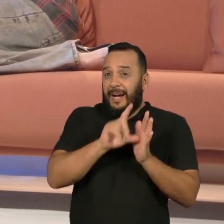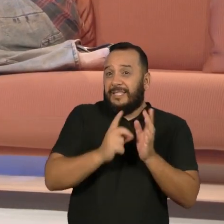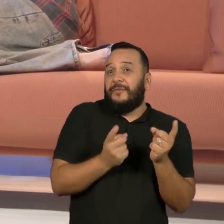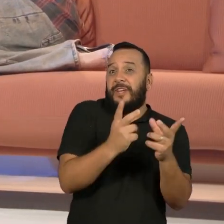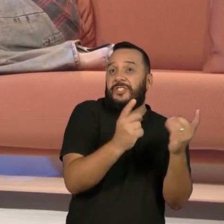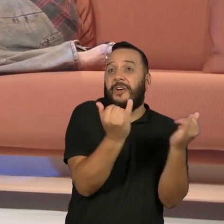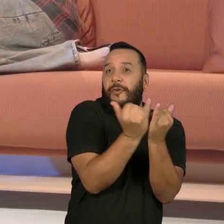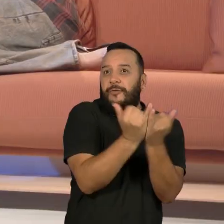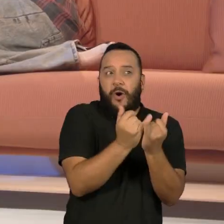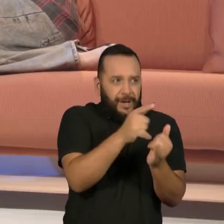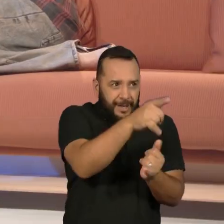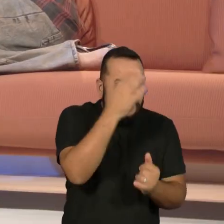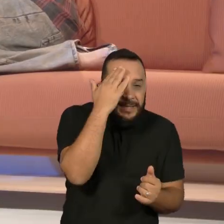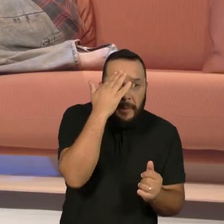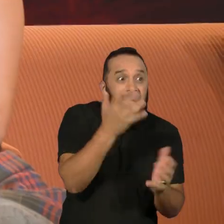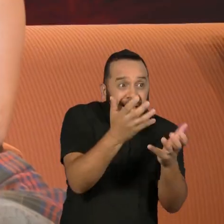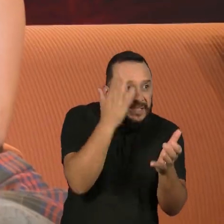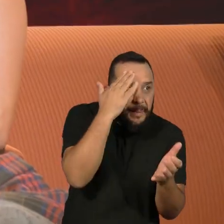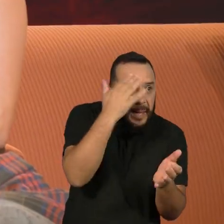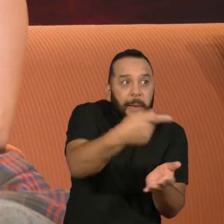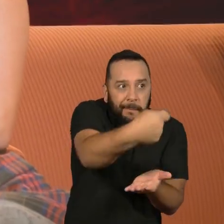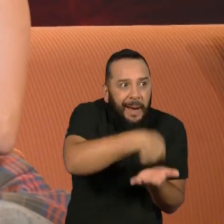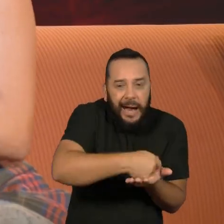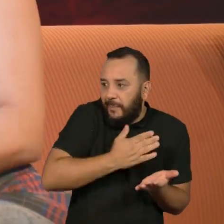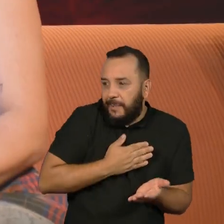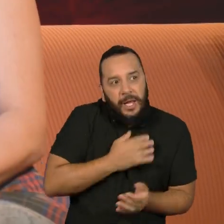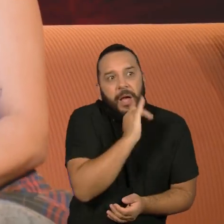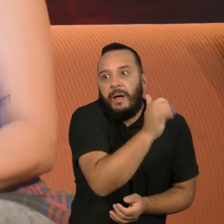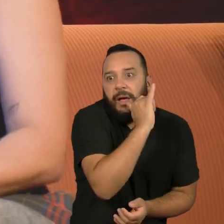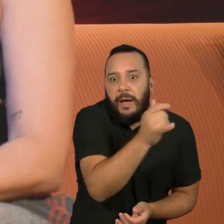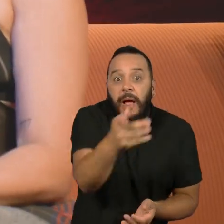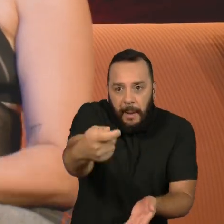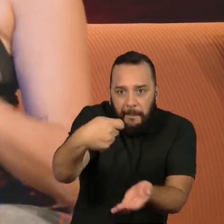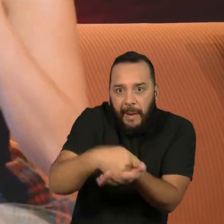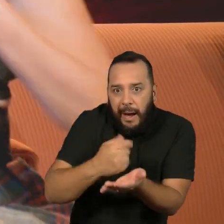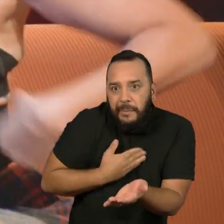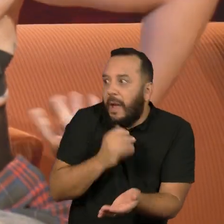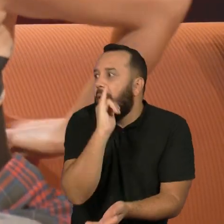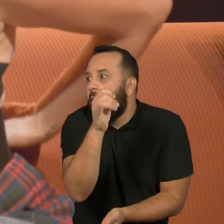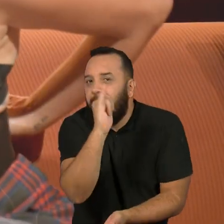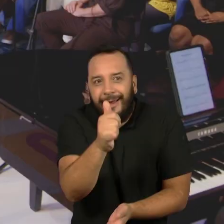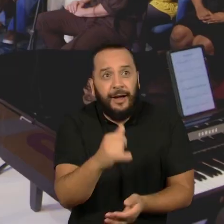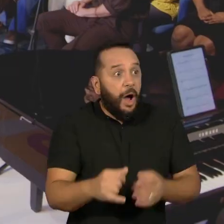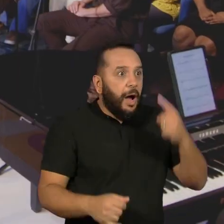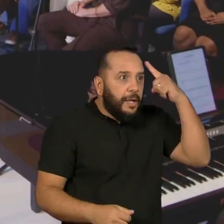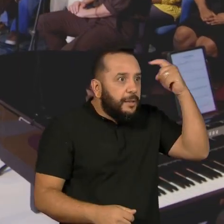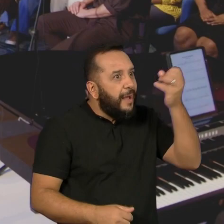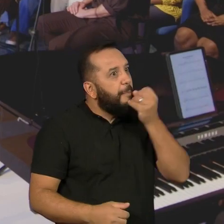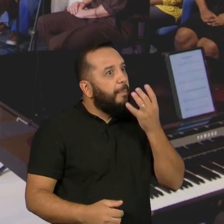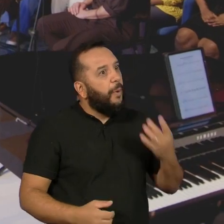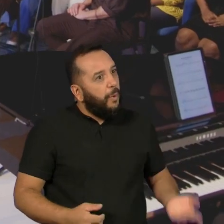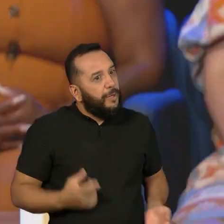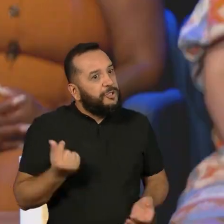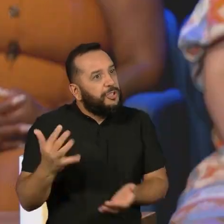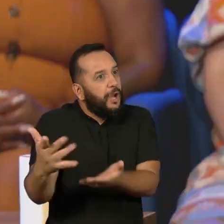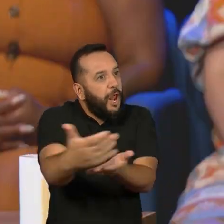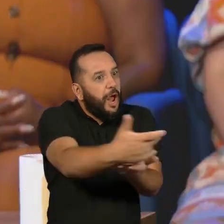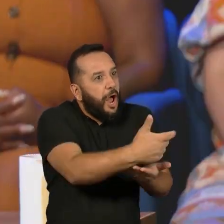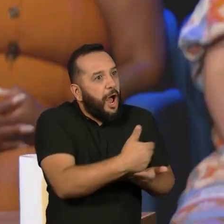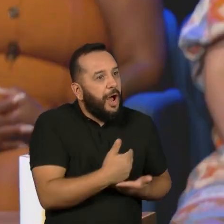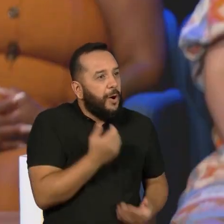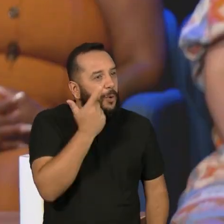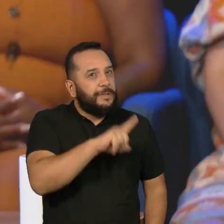Eu fiquei assim, será que isso é verdade mesmo? Pessoal, isso é uma ideia pra gente, hein? Tá vendo? Viu,